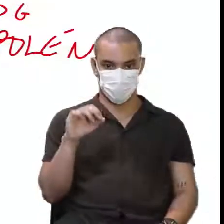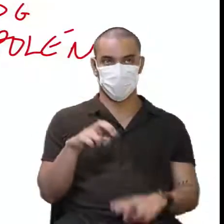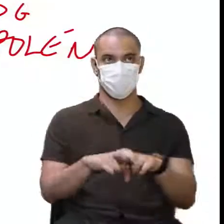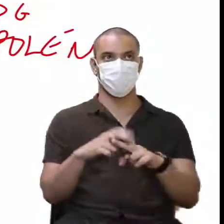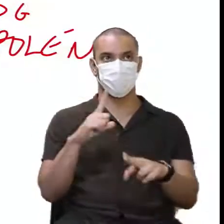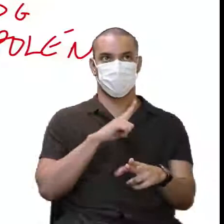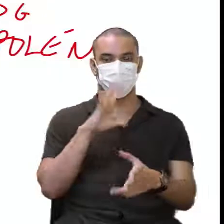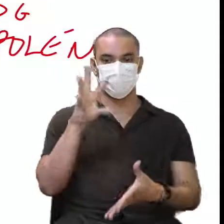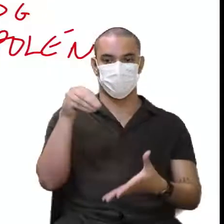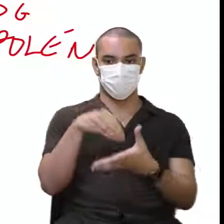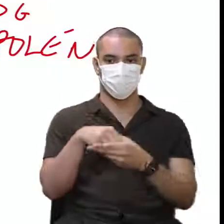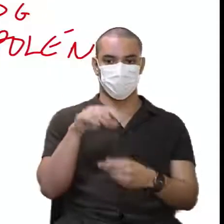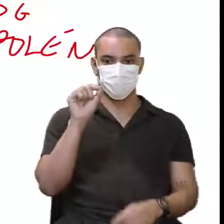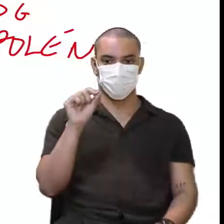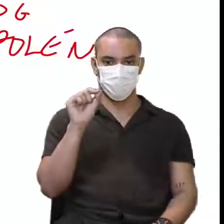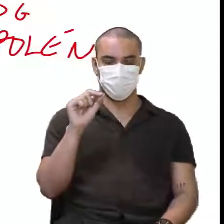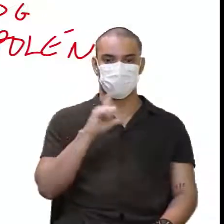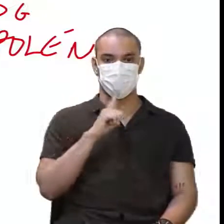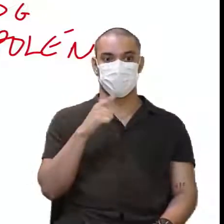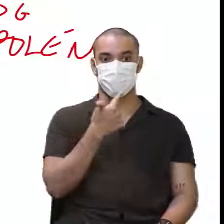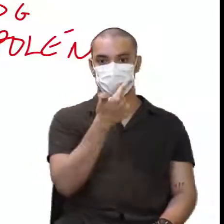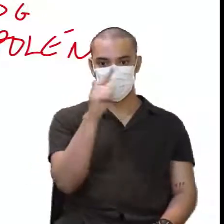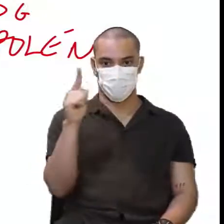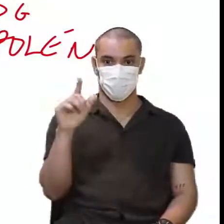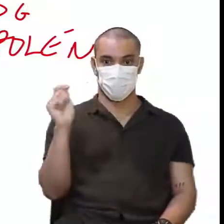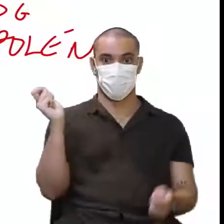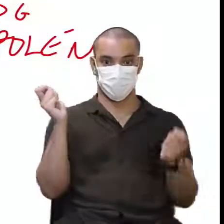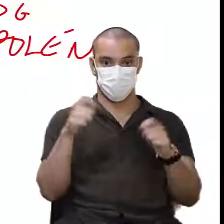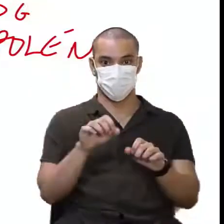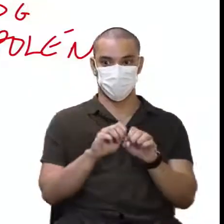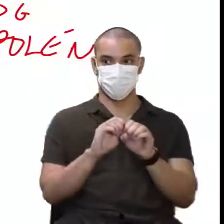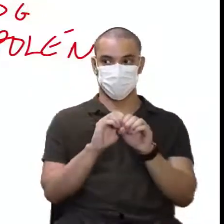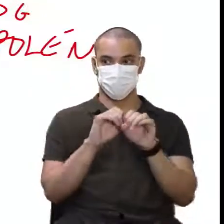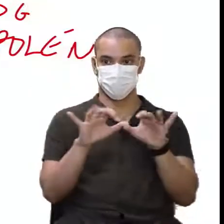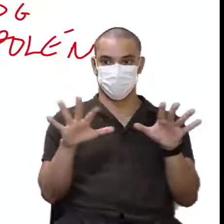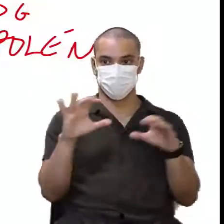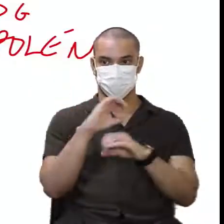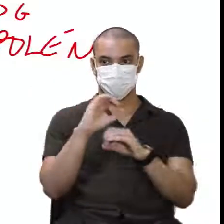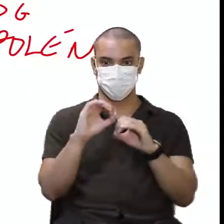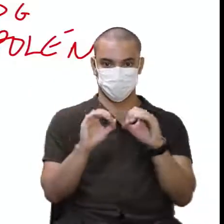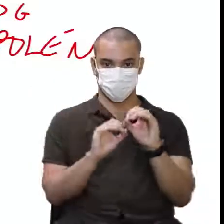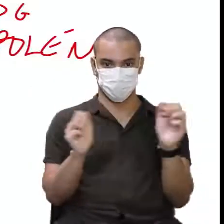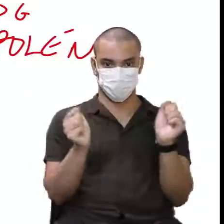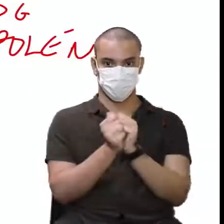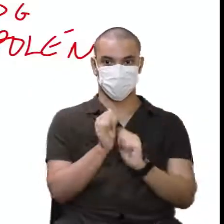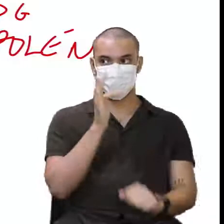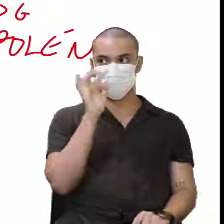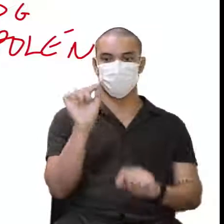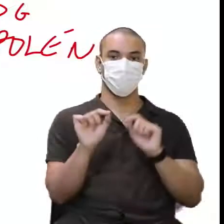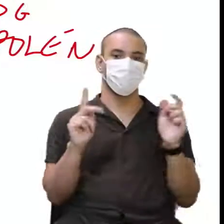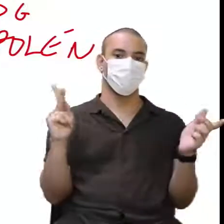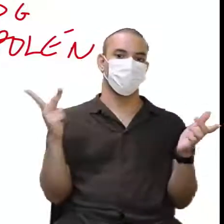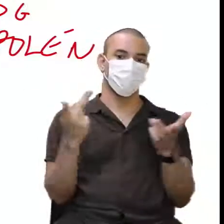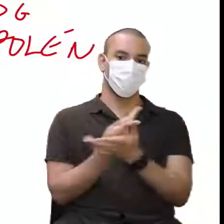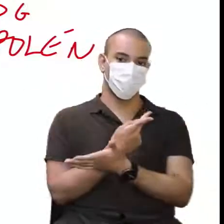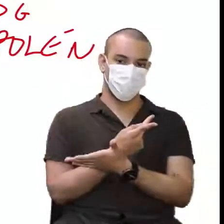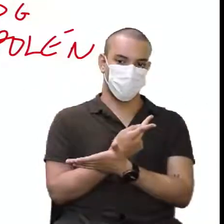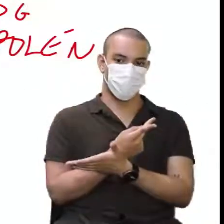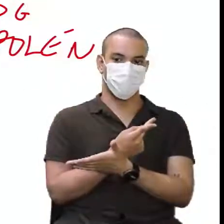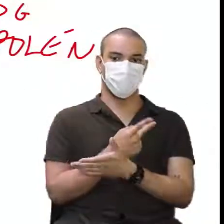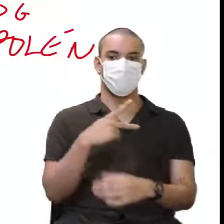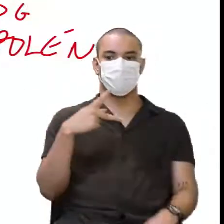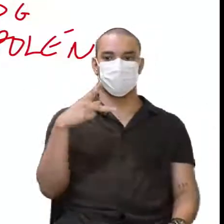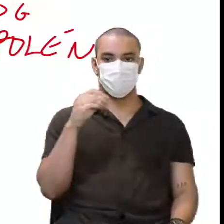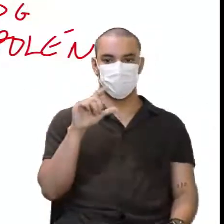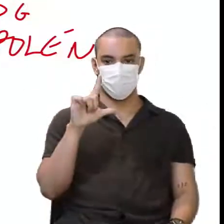eu vou ter os óvulos que vão ser fecundados no momento da reprodução dessa planta. Então, o que vai acontecer? Os grãos de